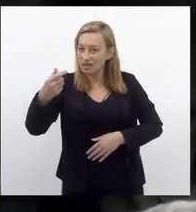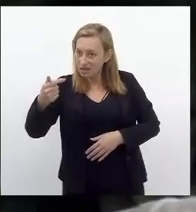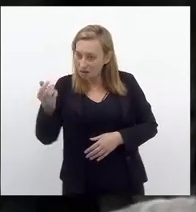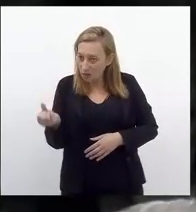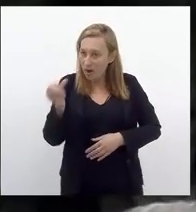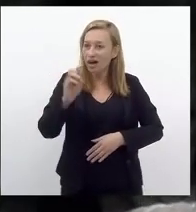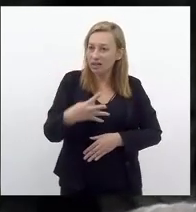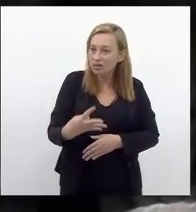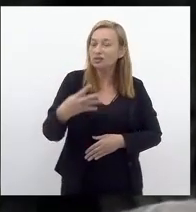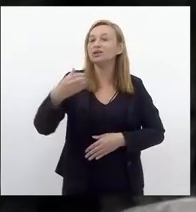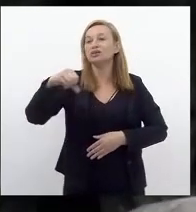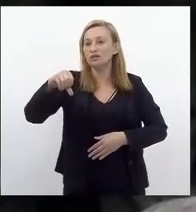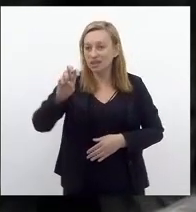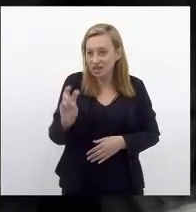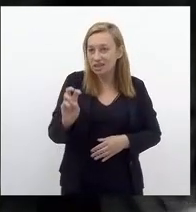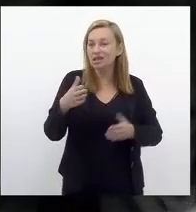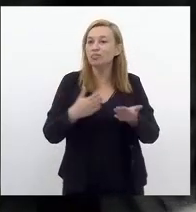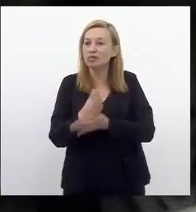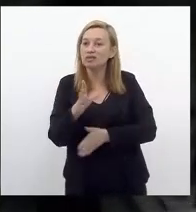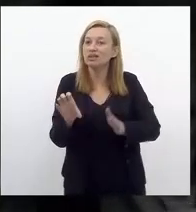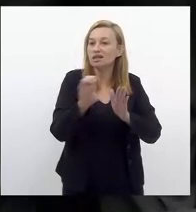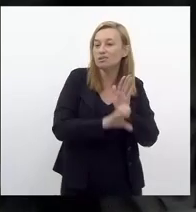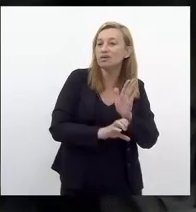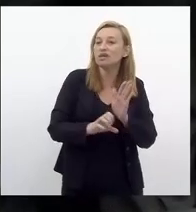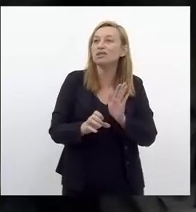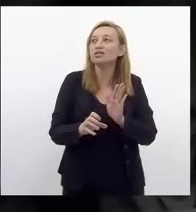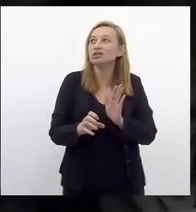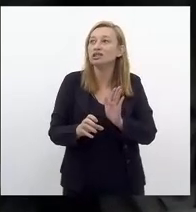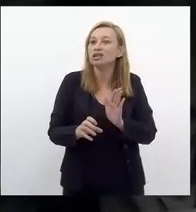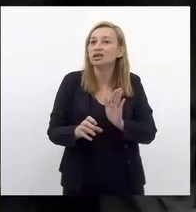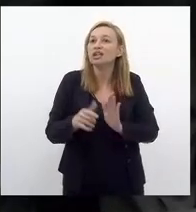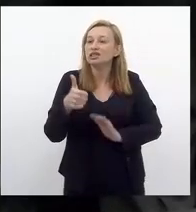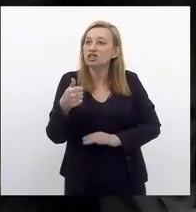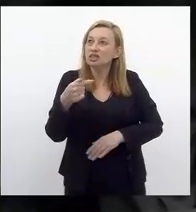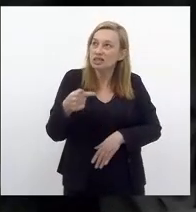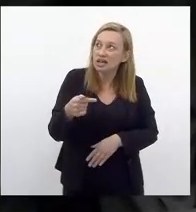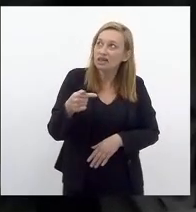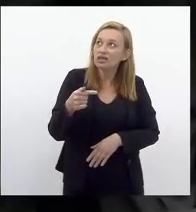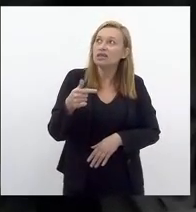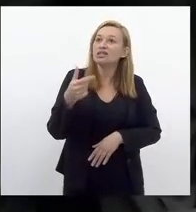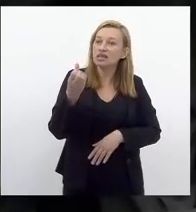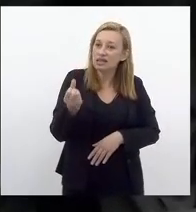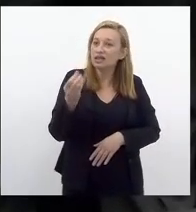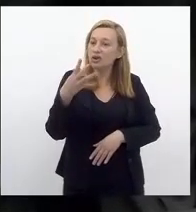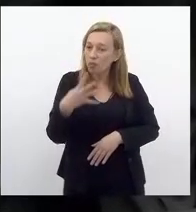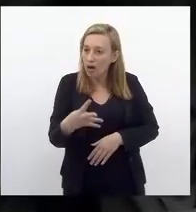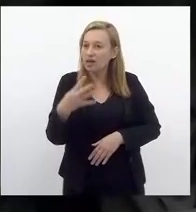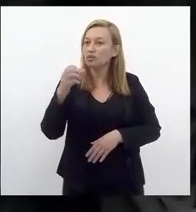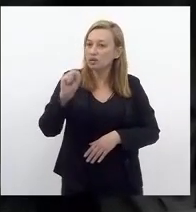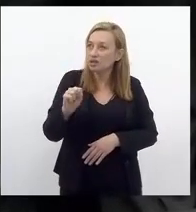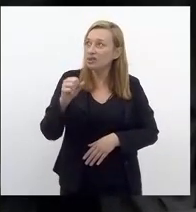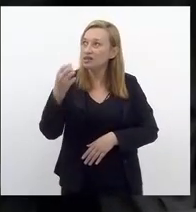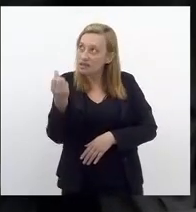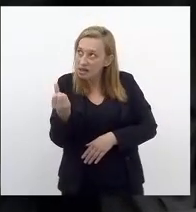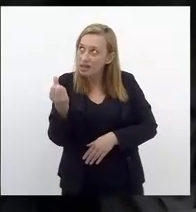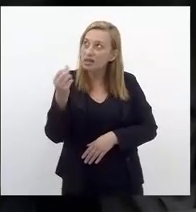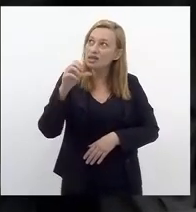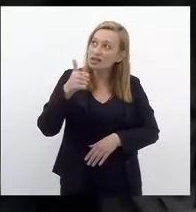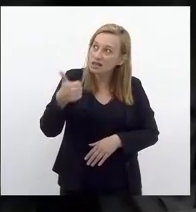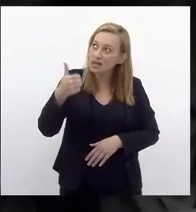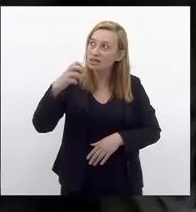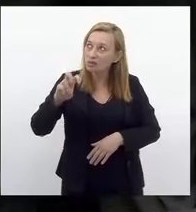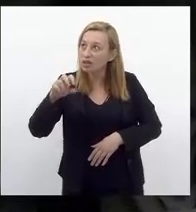em 195 pela aprovação das emendas supressivas 1764 86